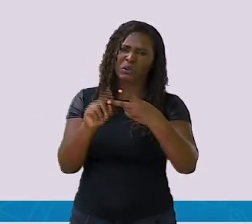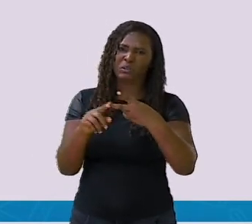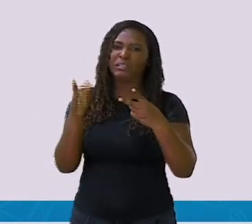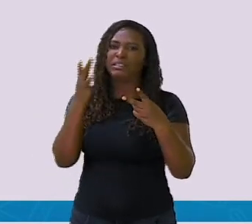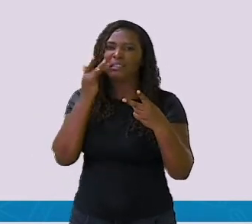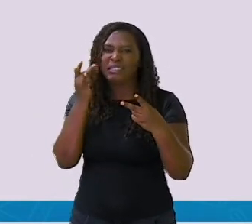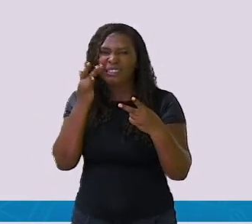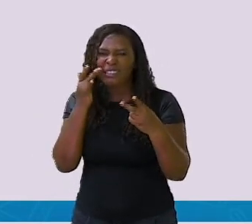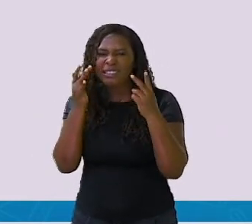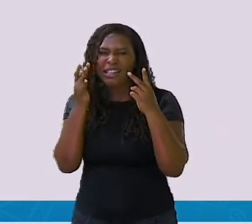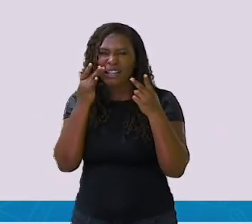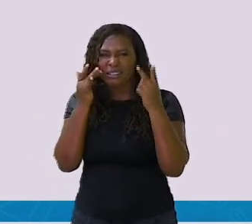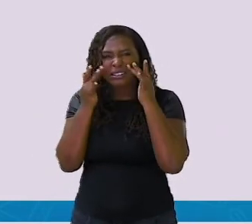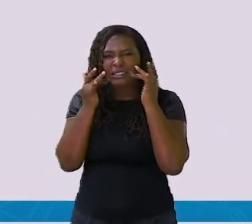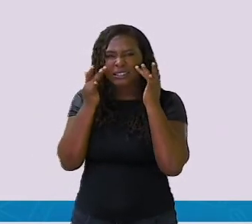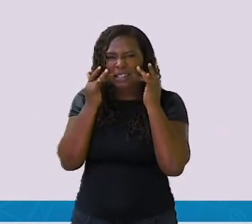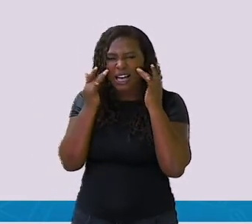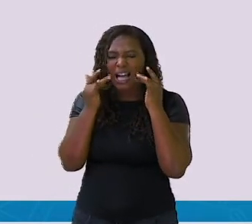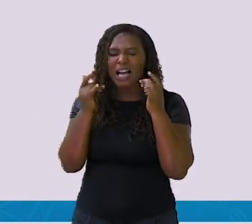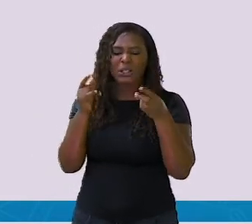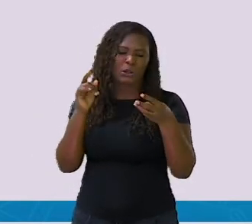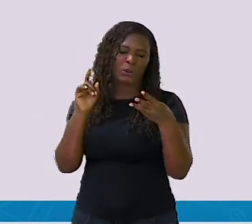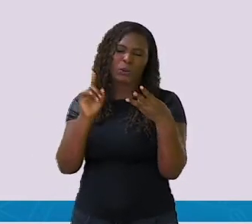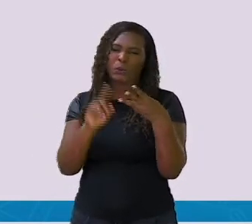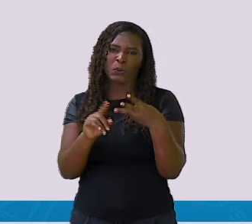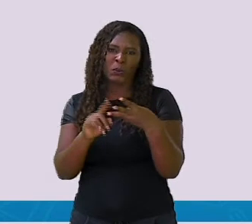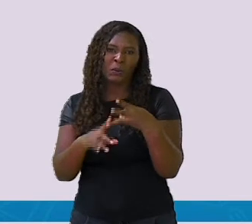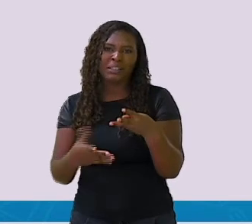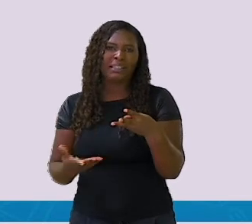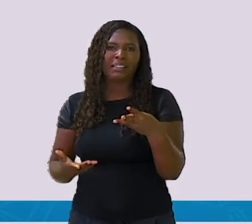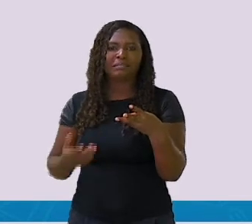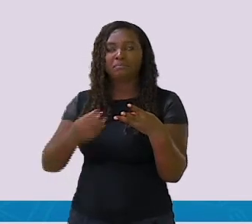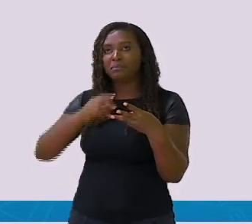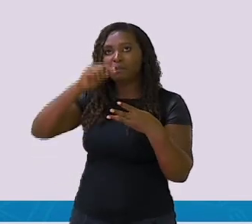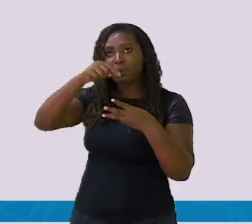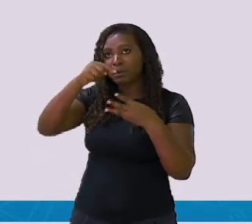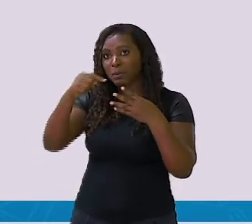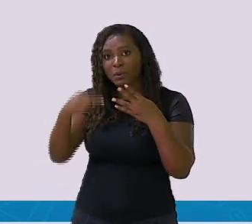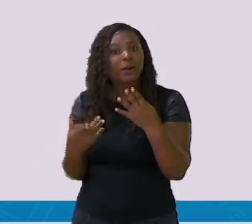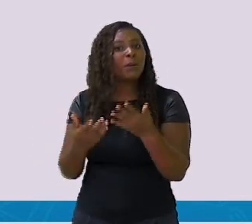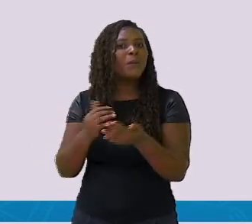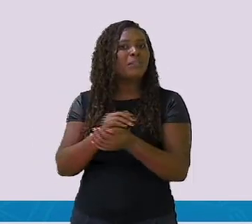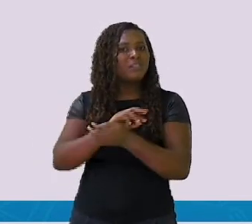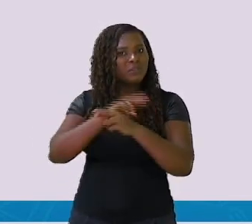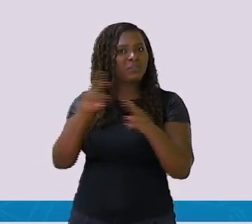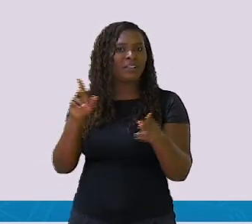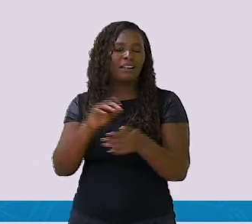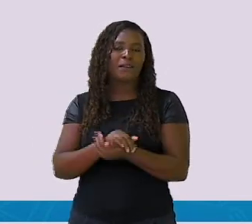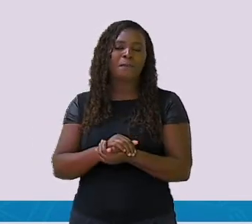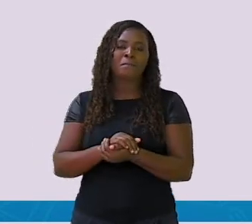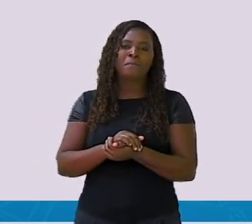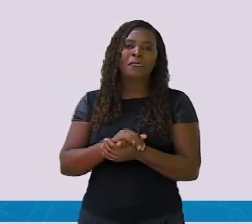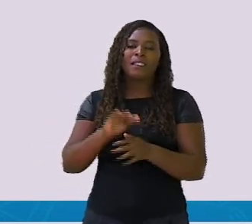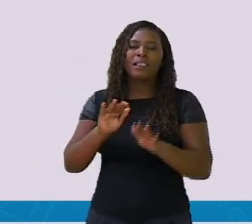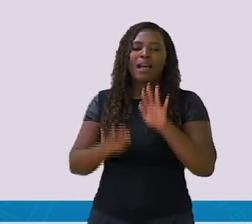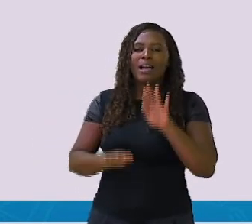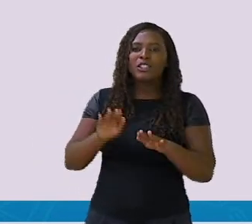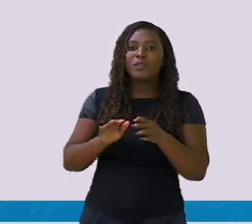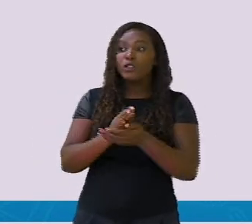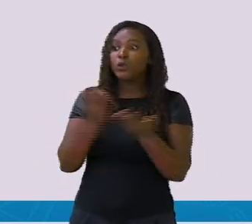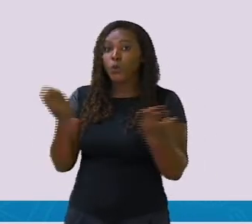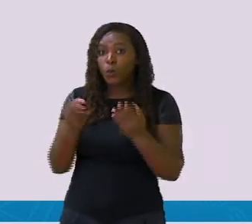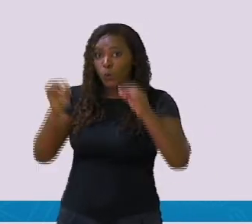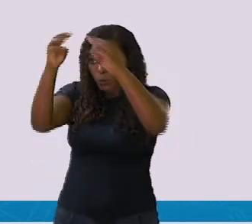hoje as escolas elas fazem isso, né? As pessoas elas fazem excursões com as crianças para os